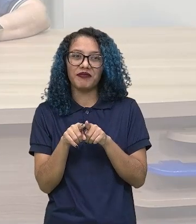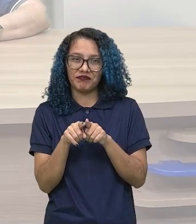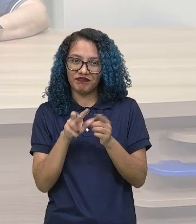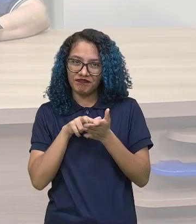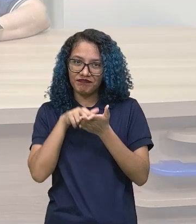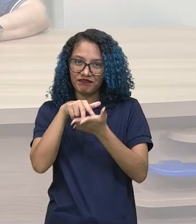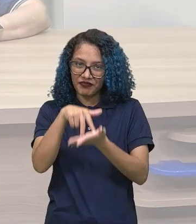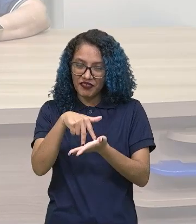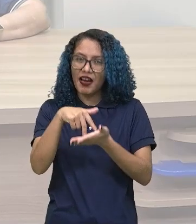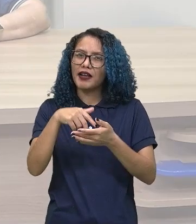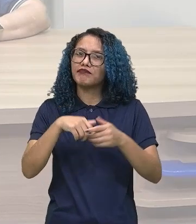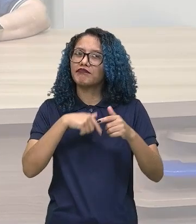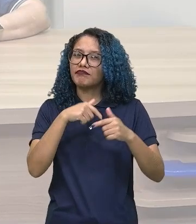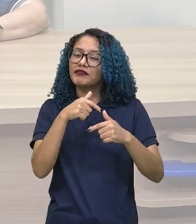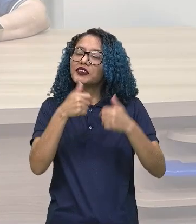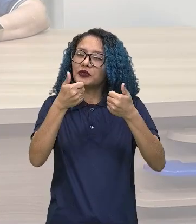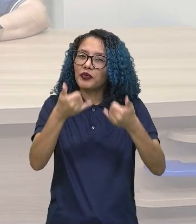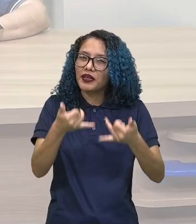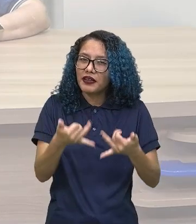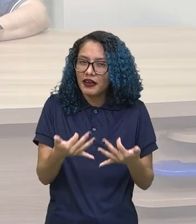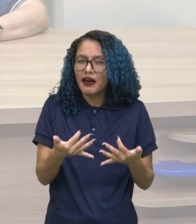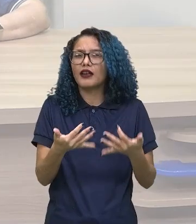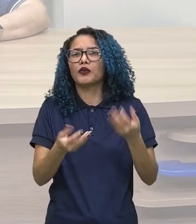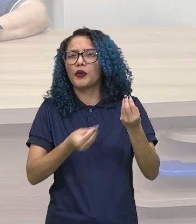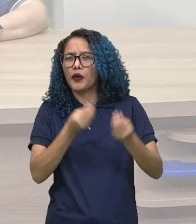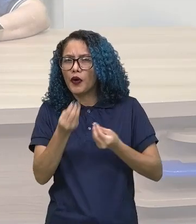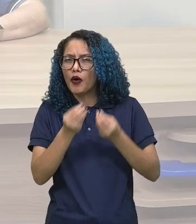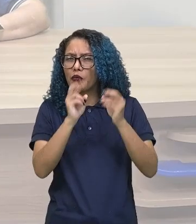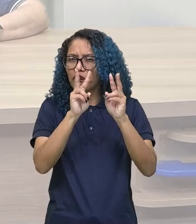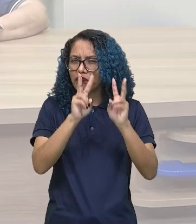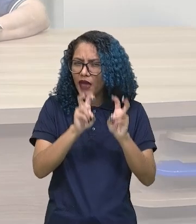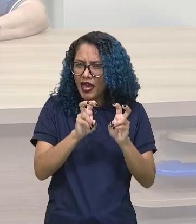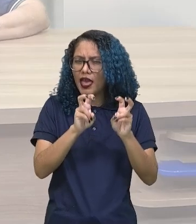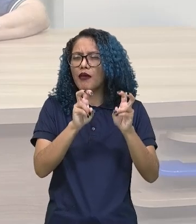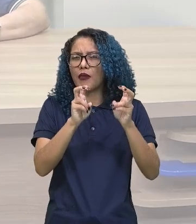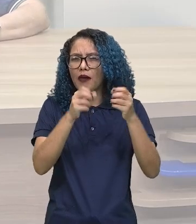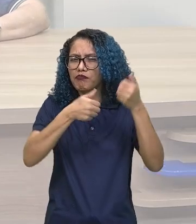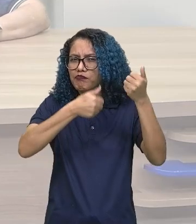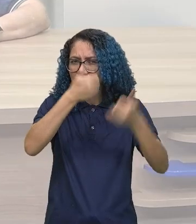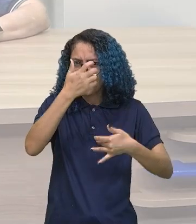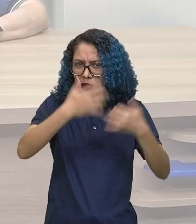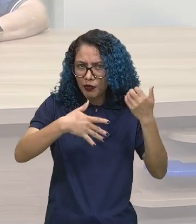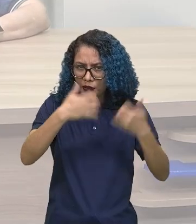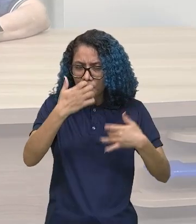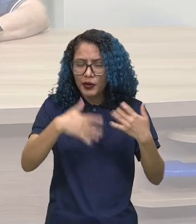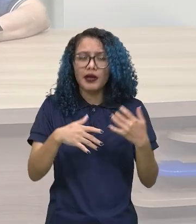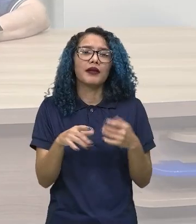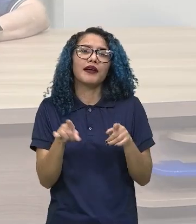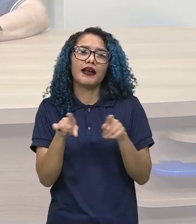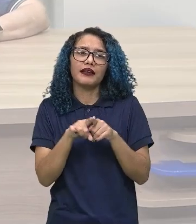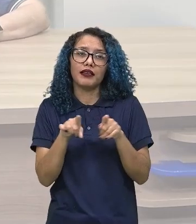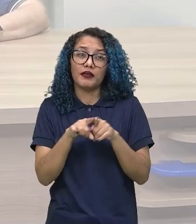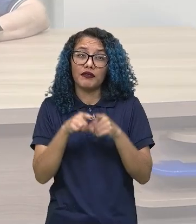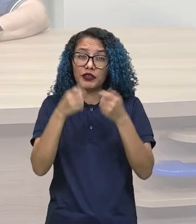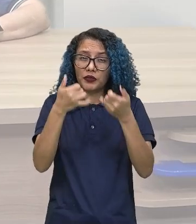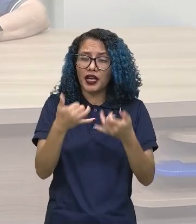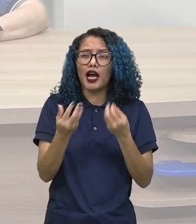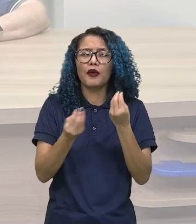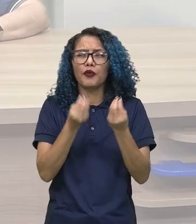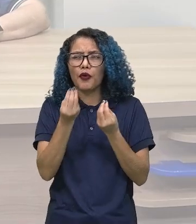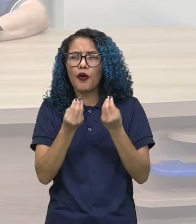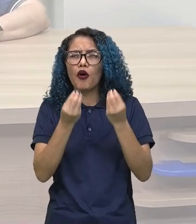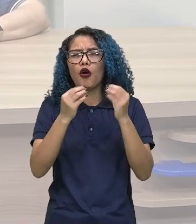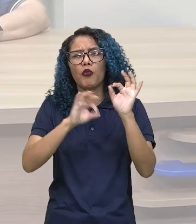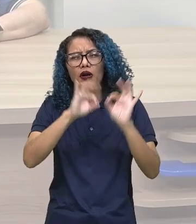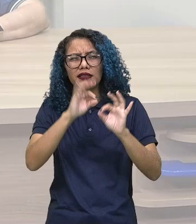conosco, trabalhando o nosso diário digital, também falando um pouco sobre esses lançamentos, como acontece, como é o